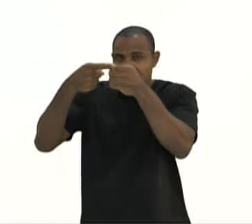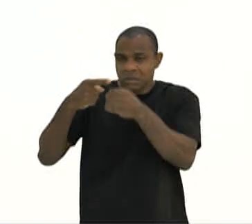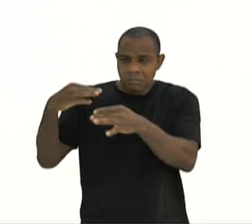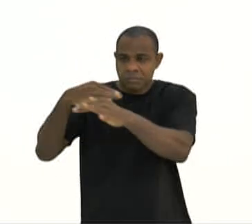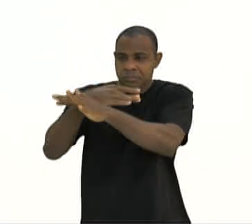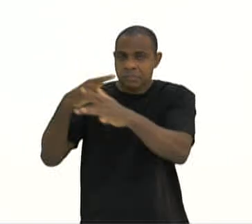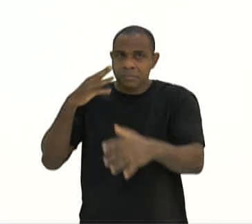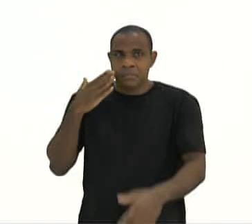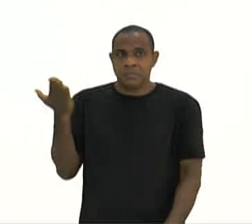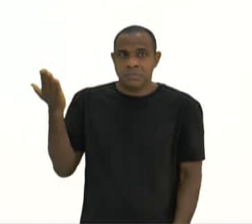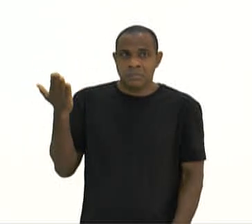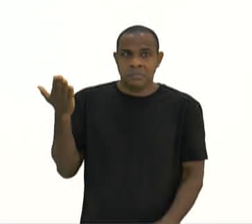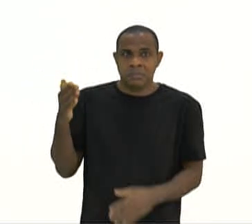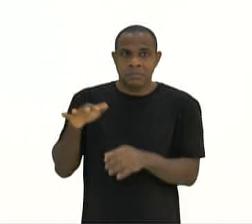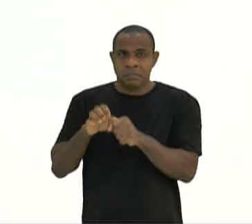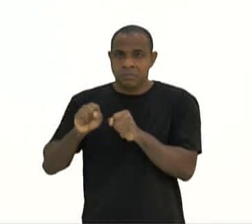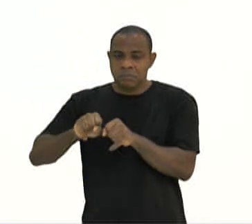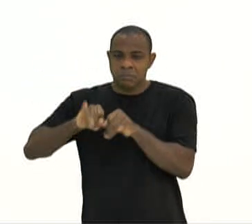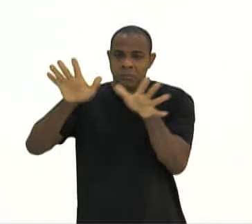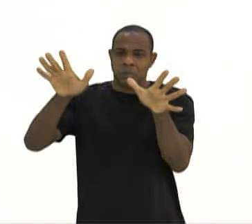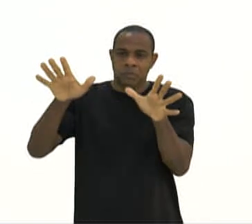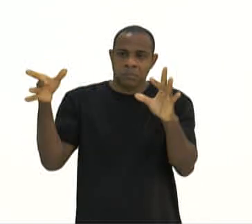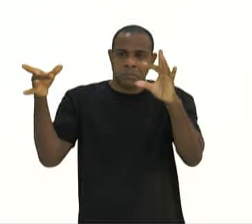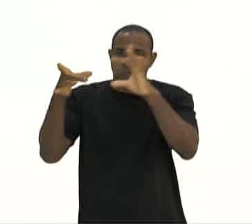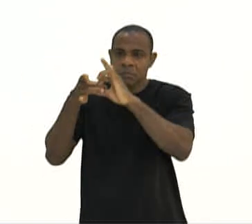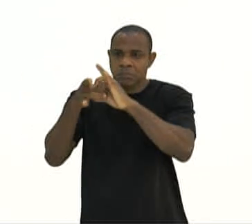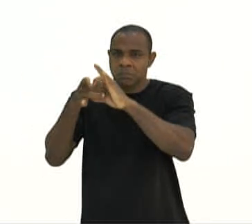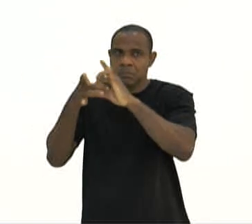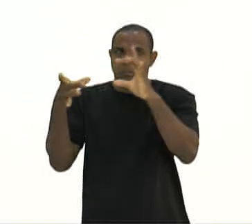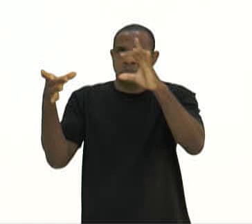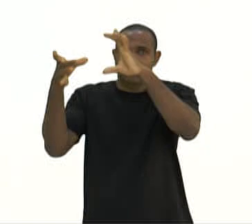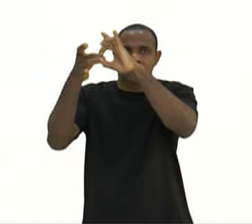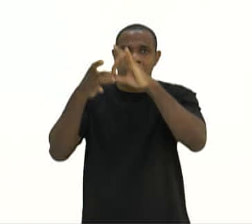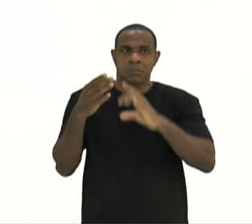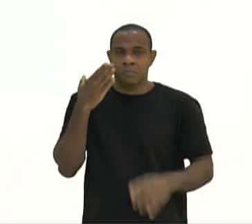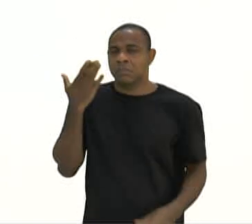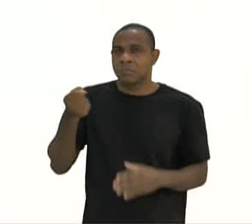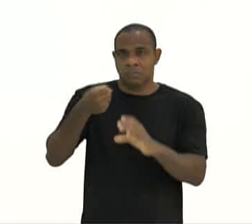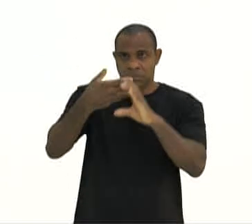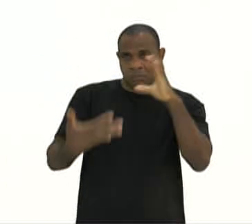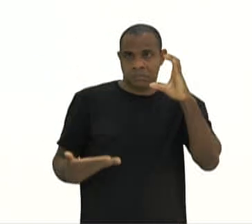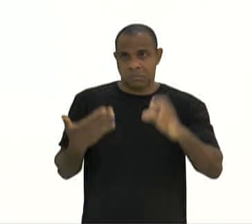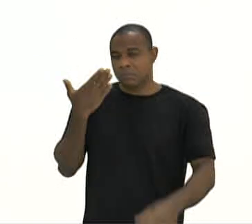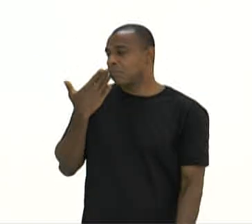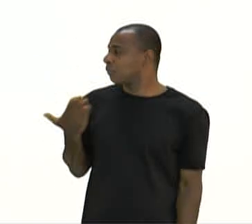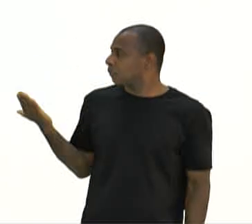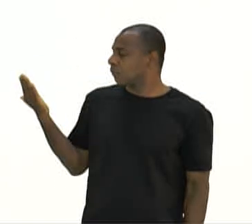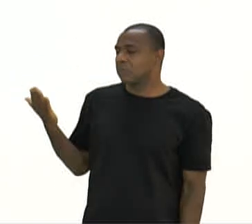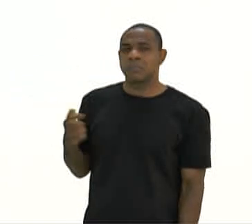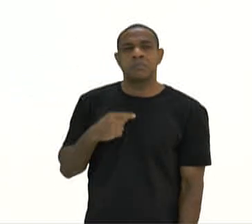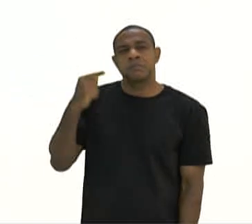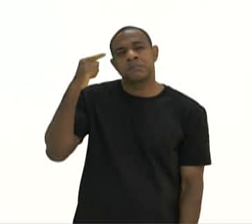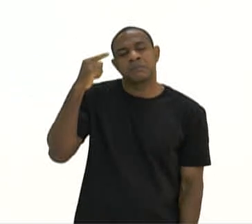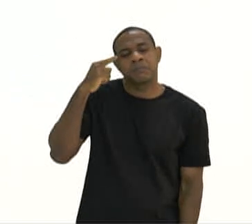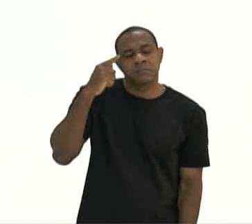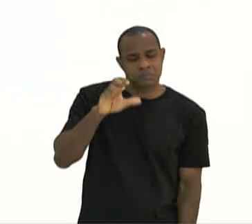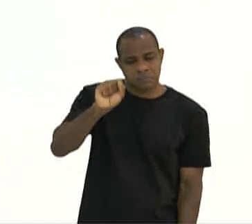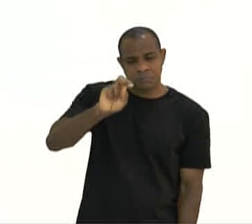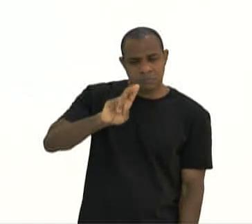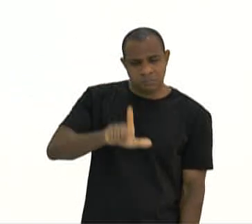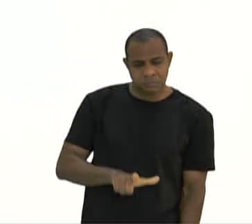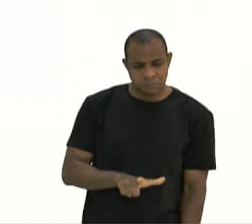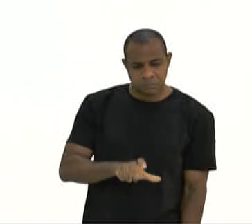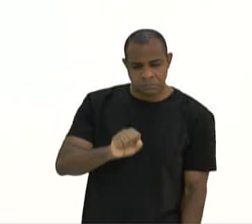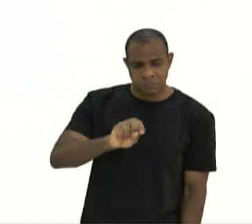então, é o que vai ligar uma a outra. Então, no Brasil, eu tenho essa característica. Mas quando eu penso ali na região sul